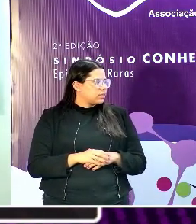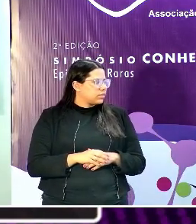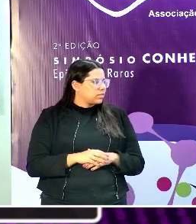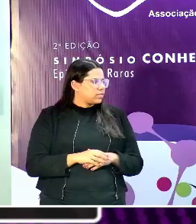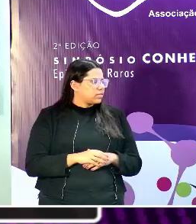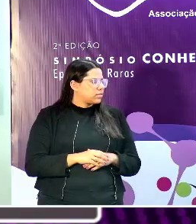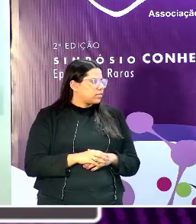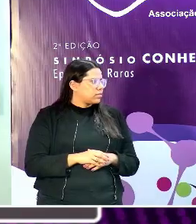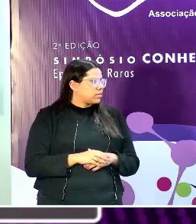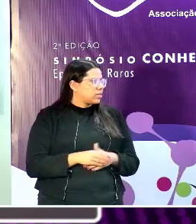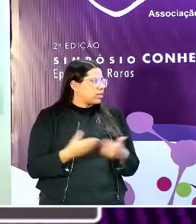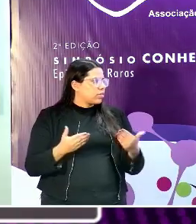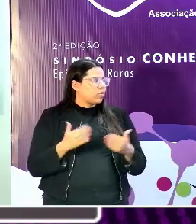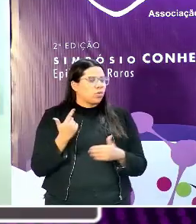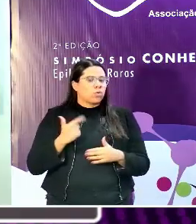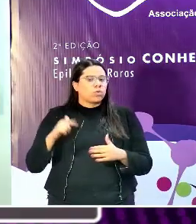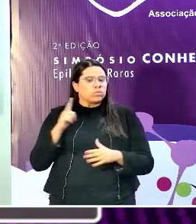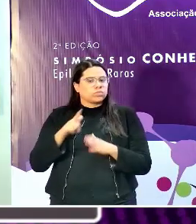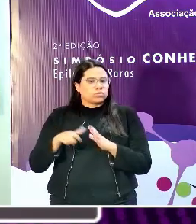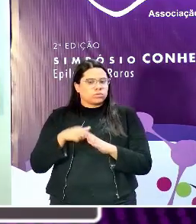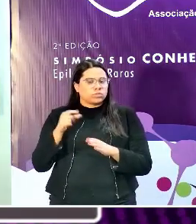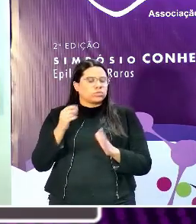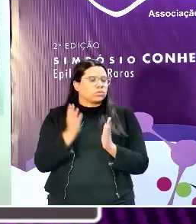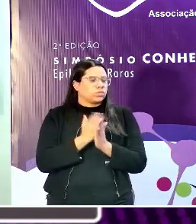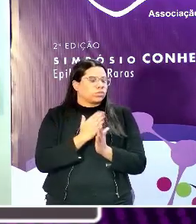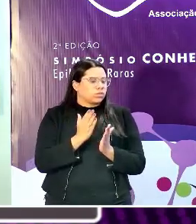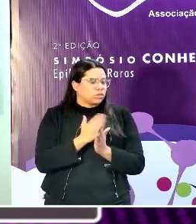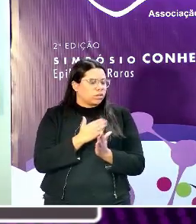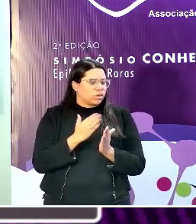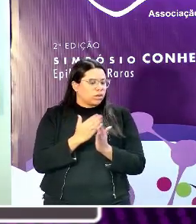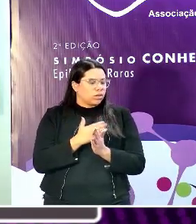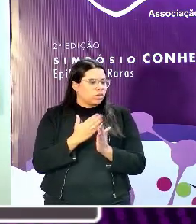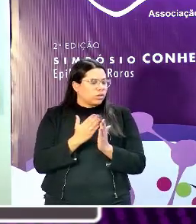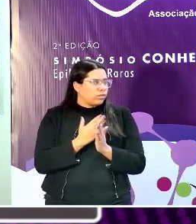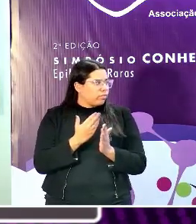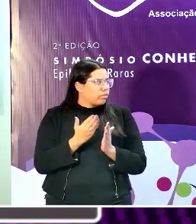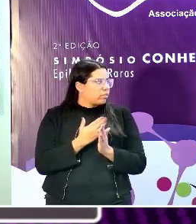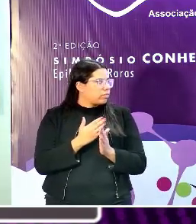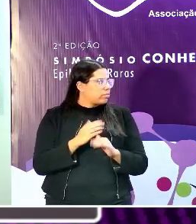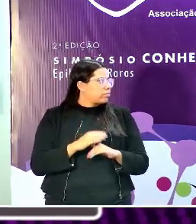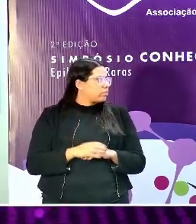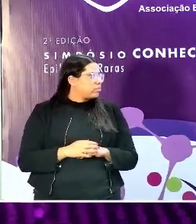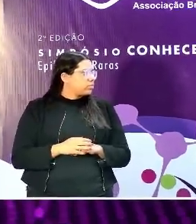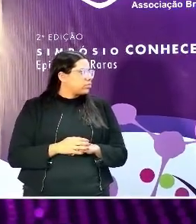E agora, outro sorteio do livro Síndrome de Cri-du-Chat.